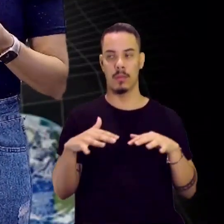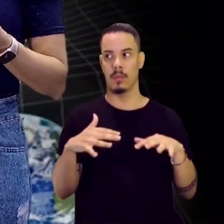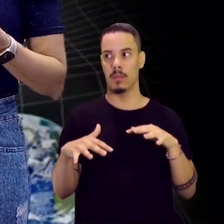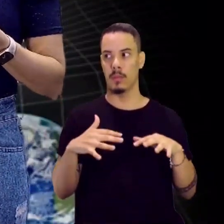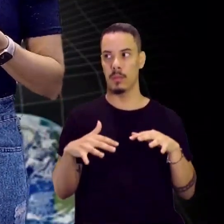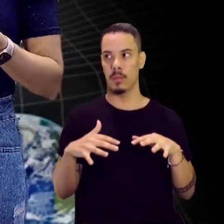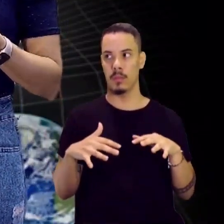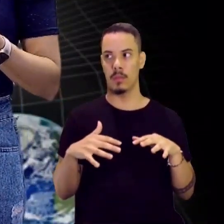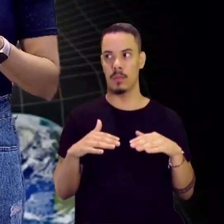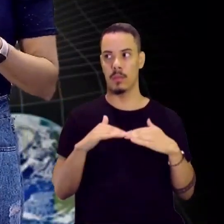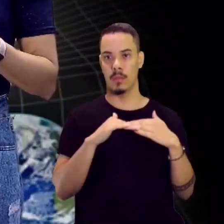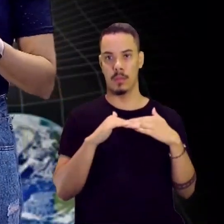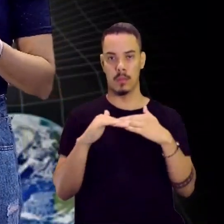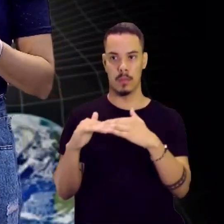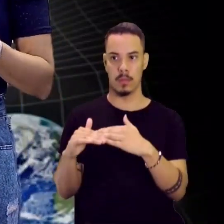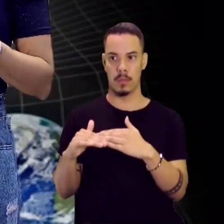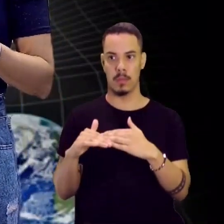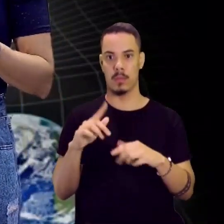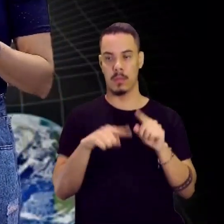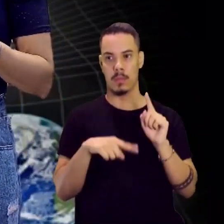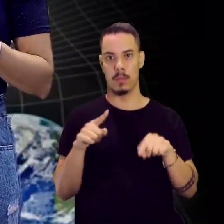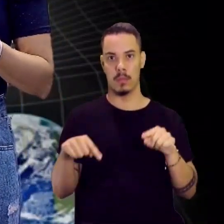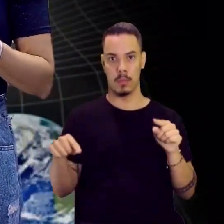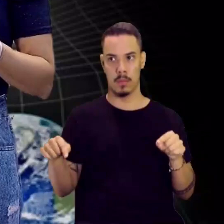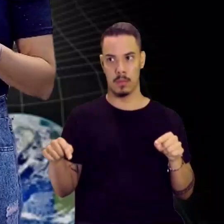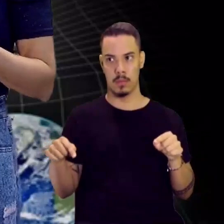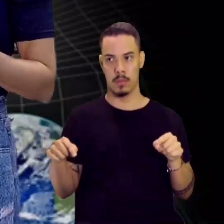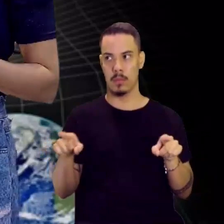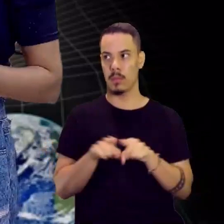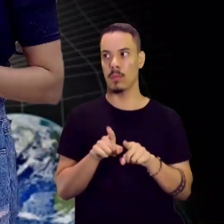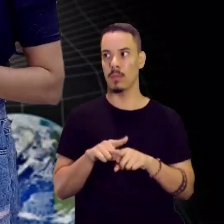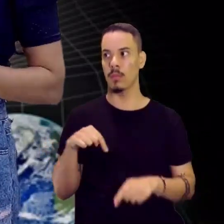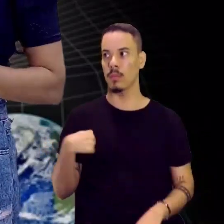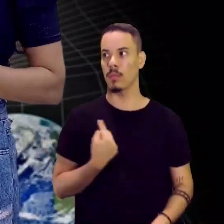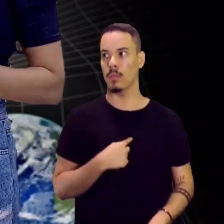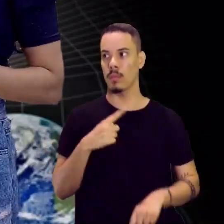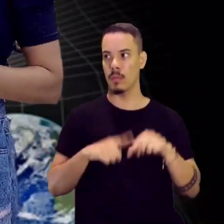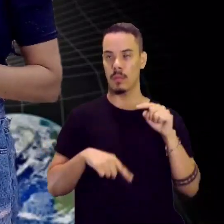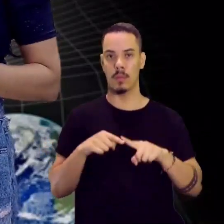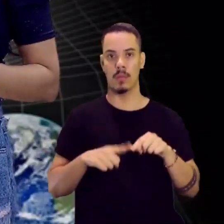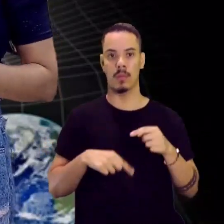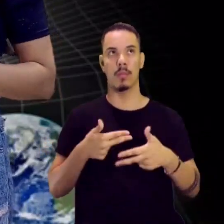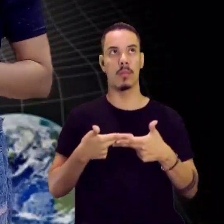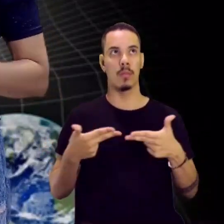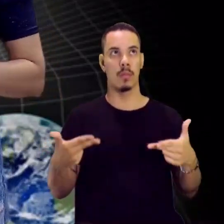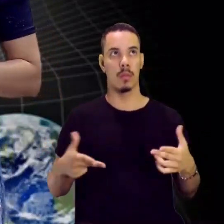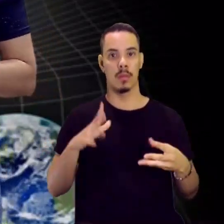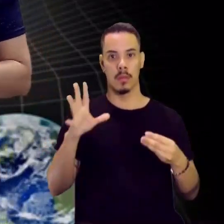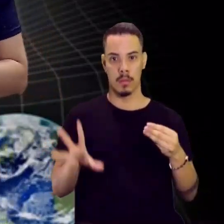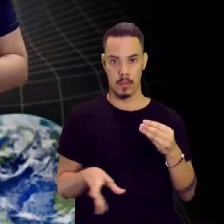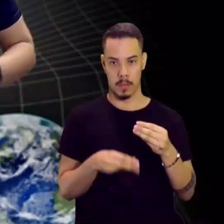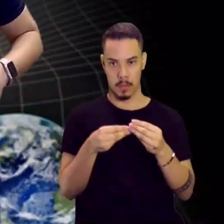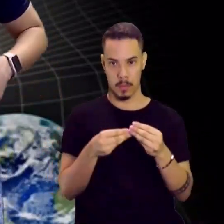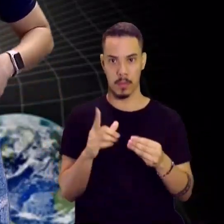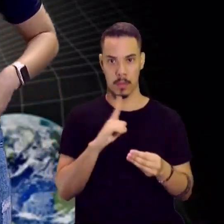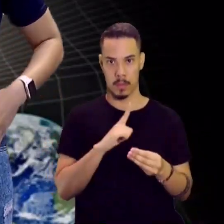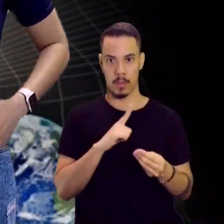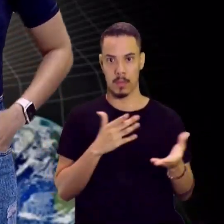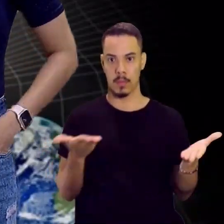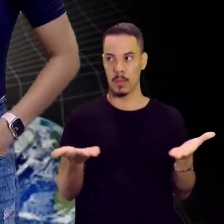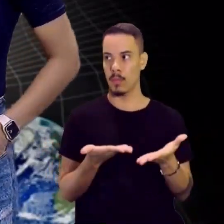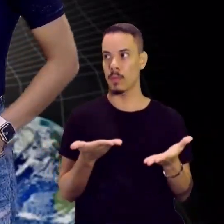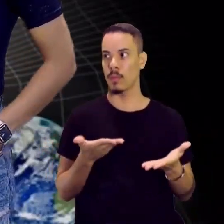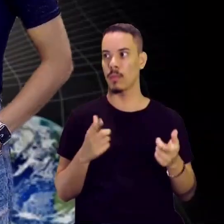movimento uniformemente variado, certo? E nós temos um material complementar, né? Para eles hoje. Isso, vamos